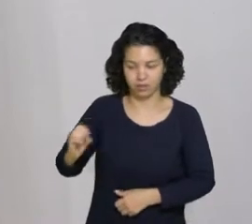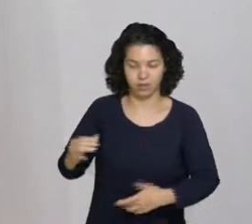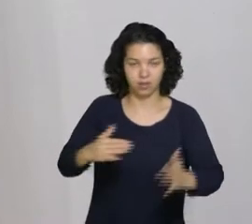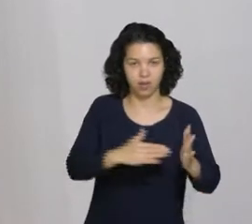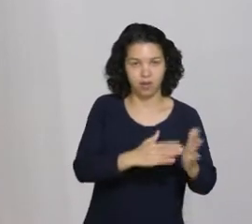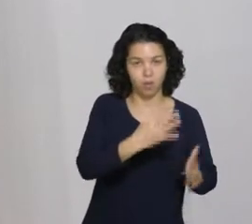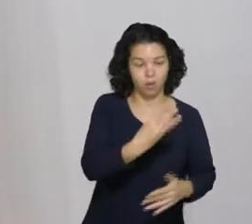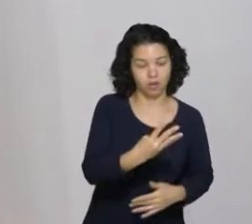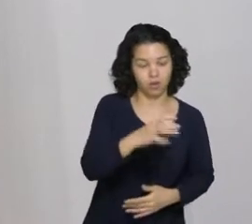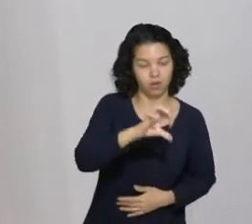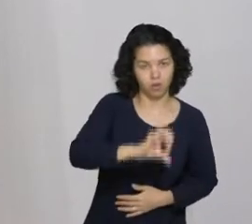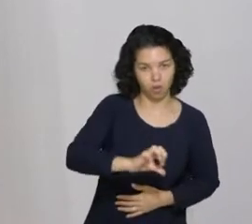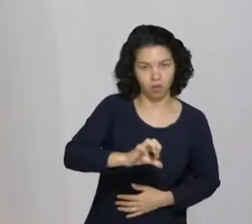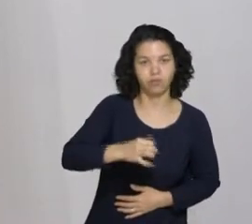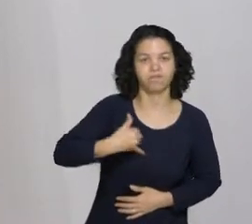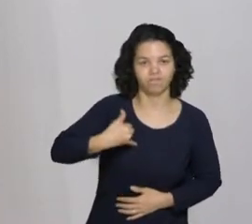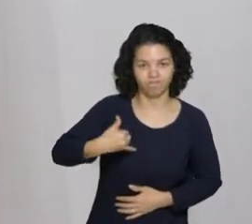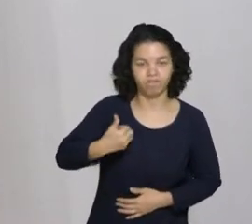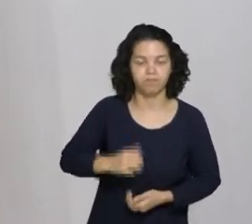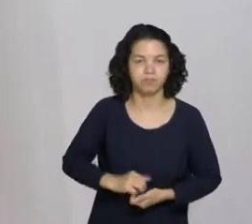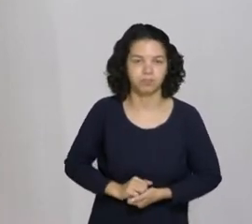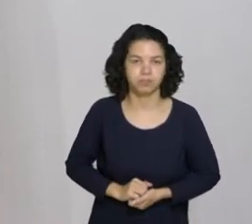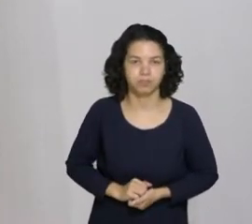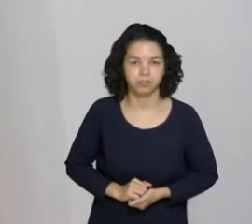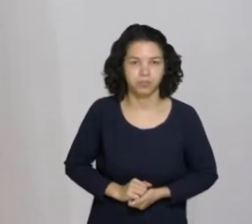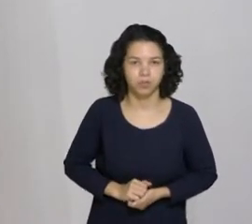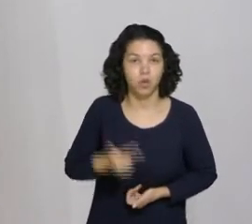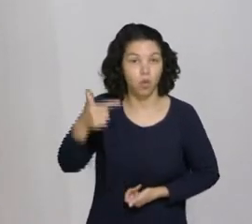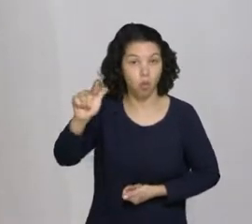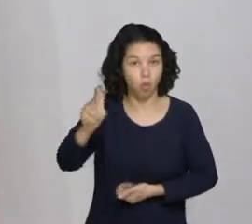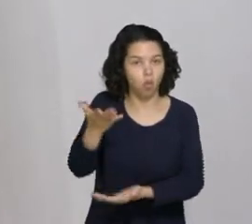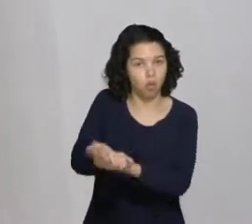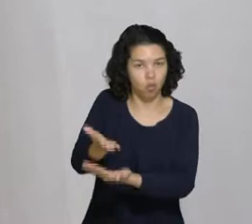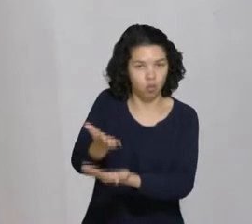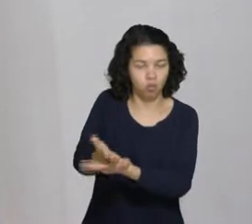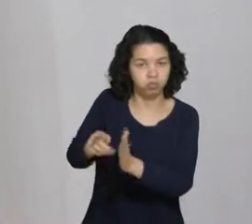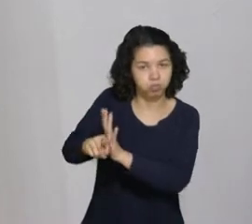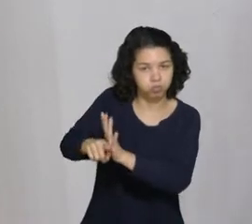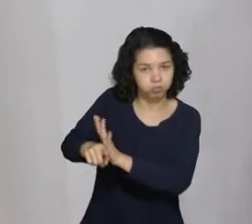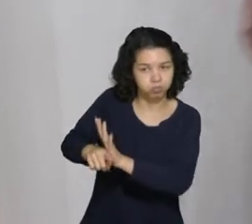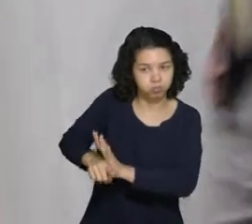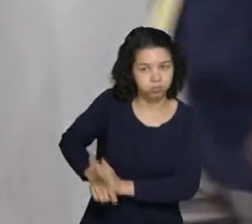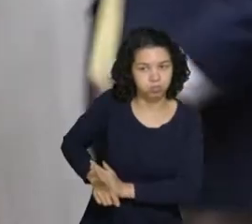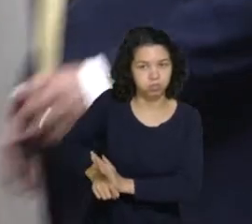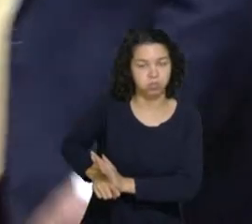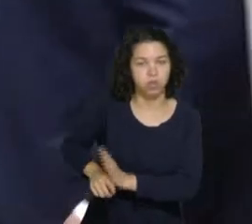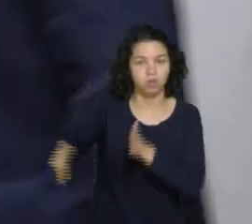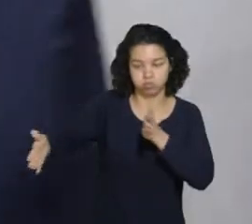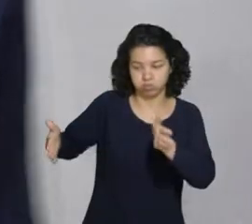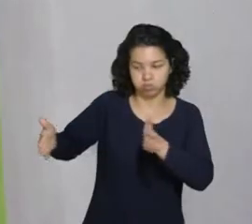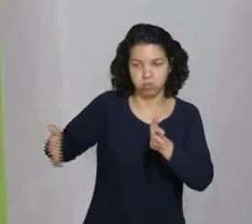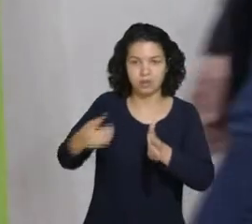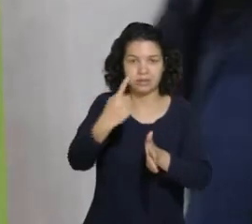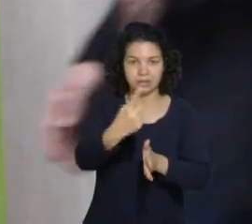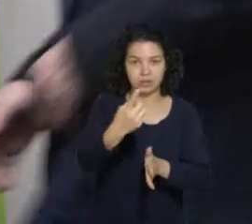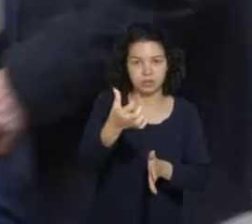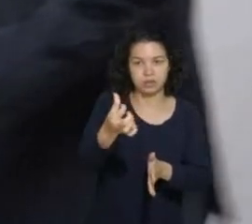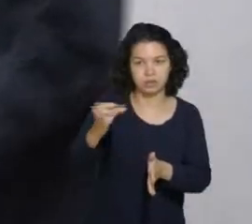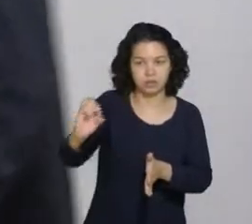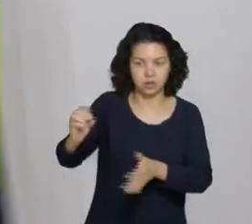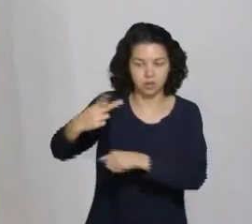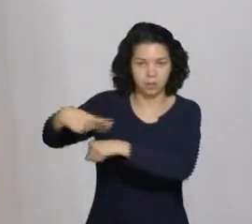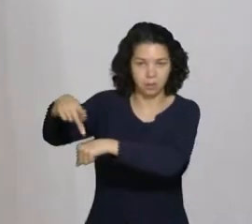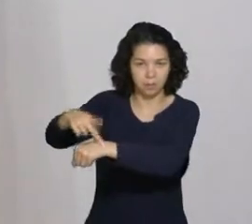49 anos outro estudo da gallup realizado em 160